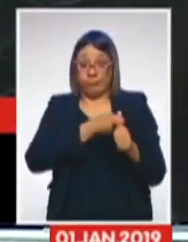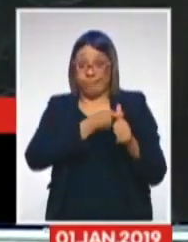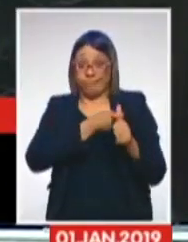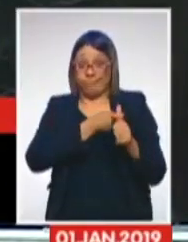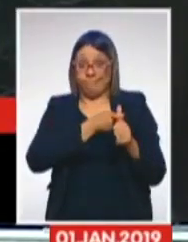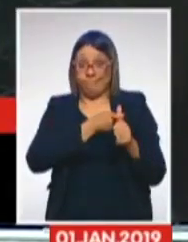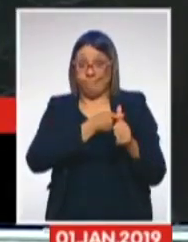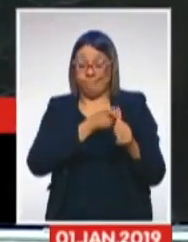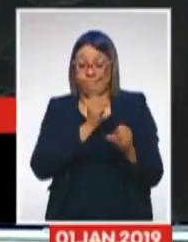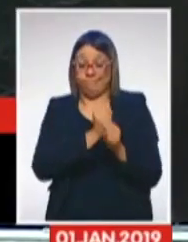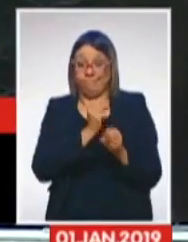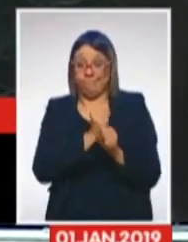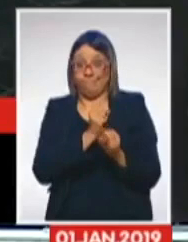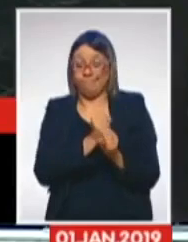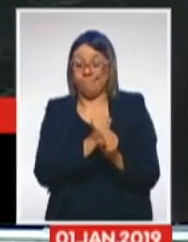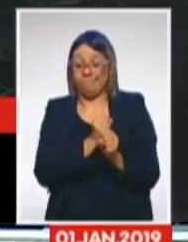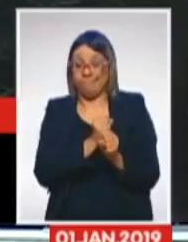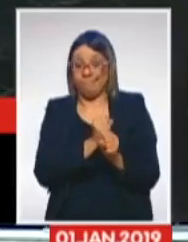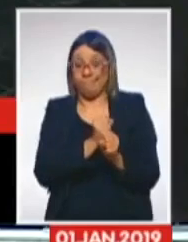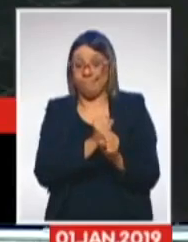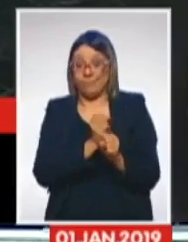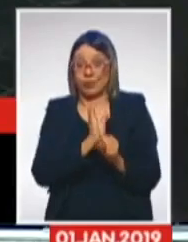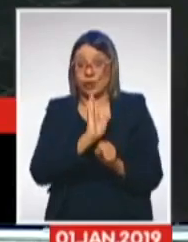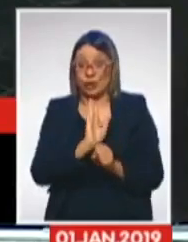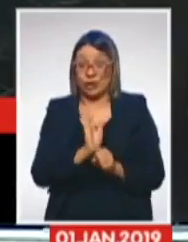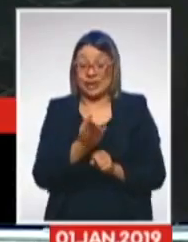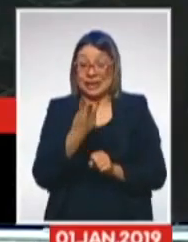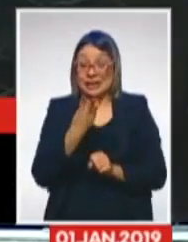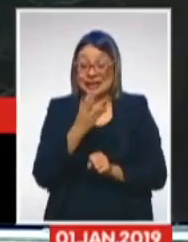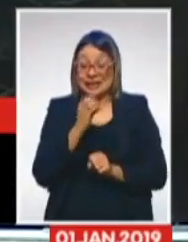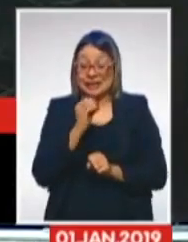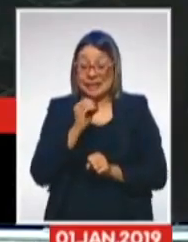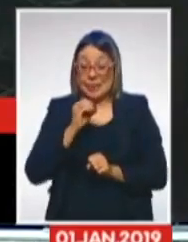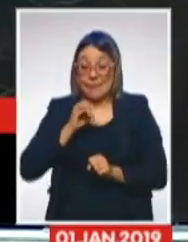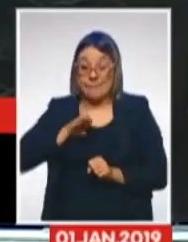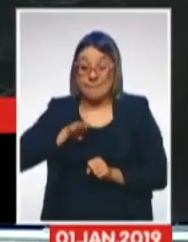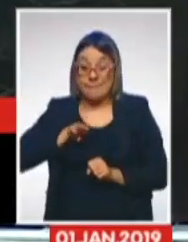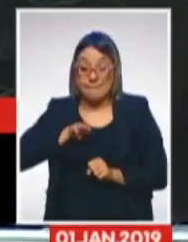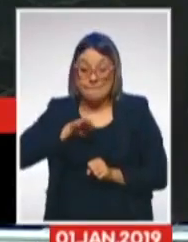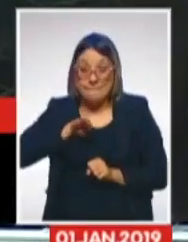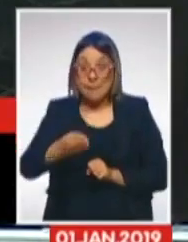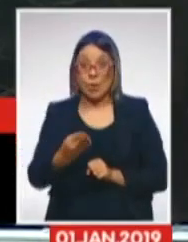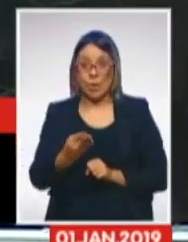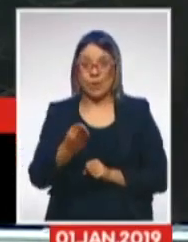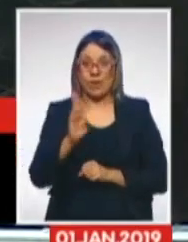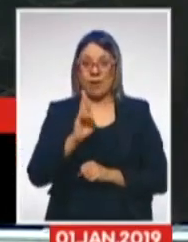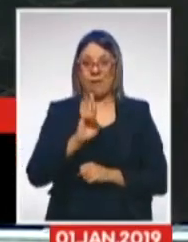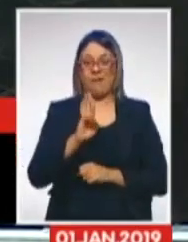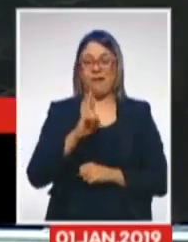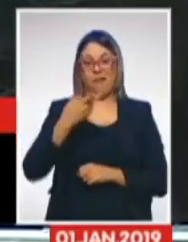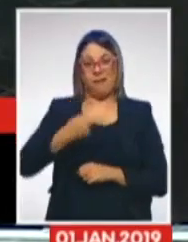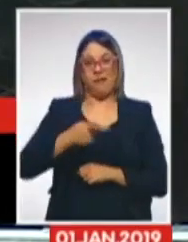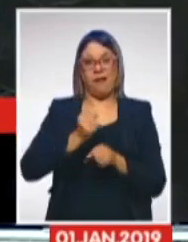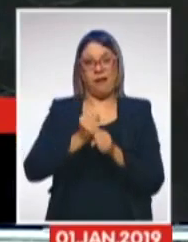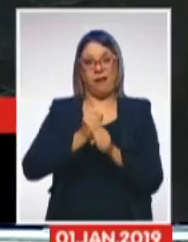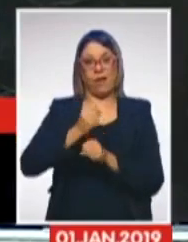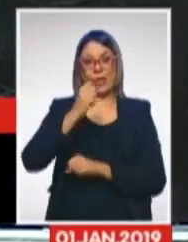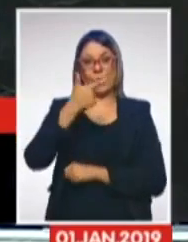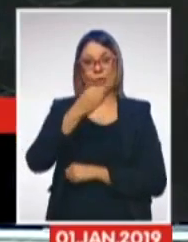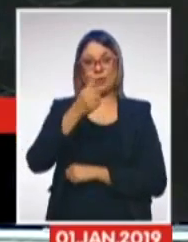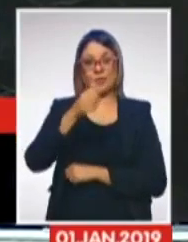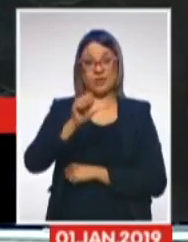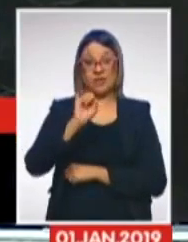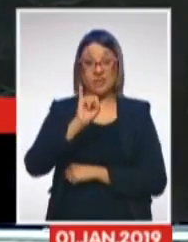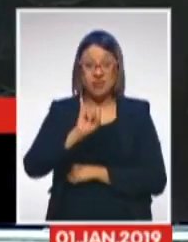correntes ultrapassa os 30 bilhões de reais em 2019. E, se nada for